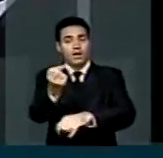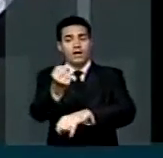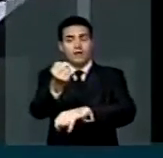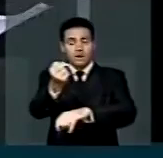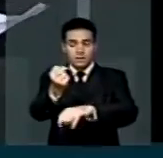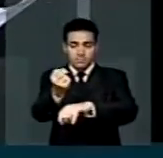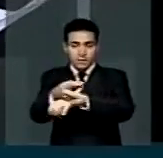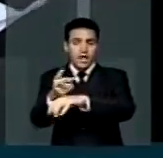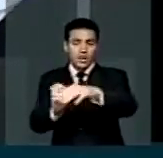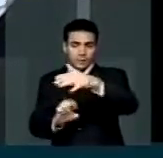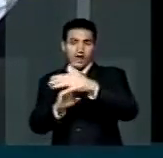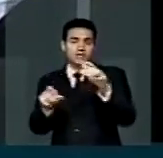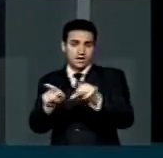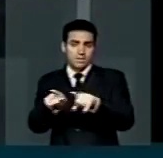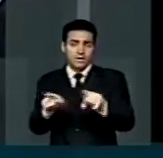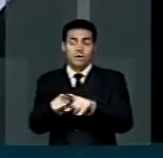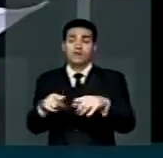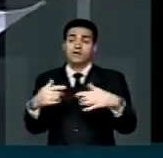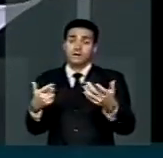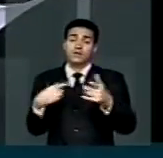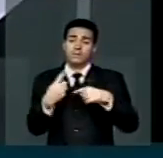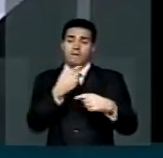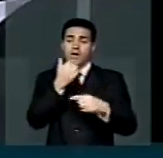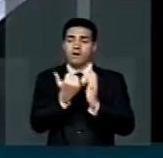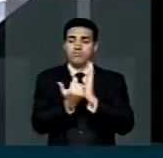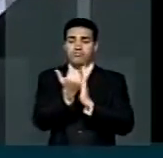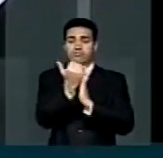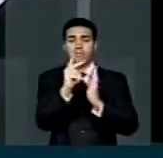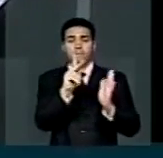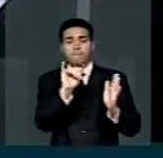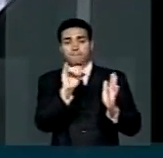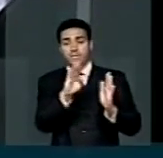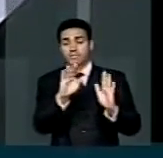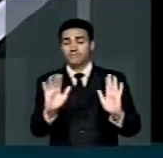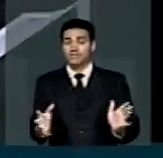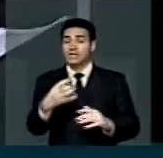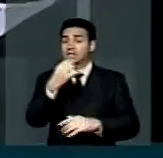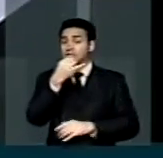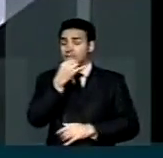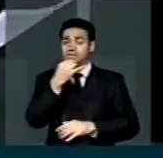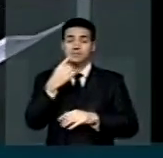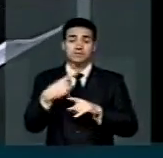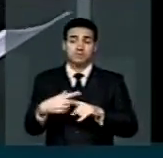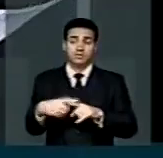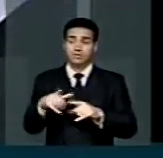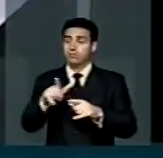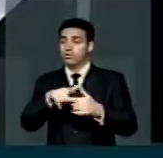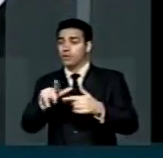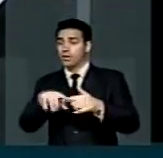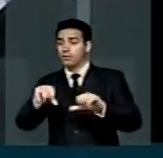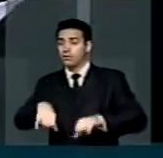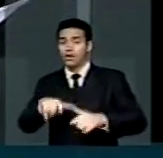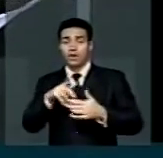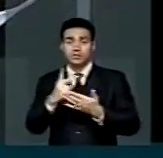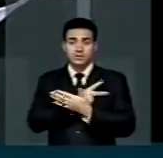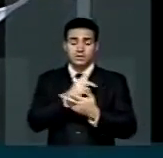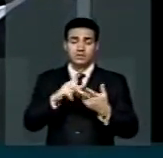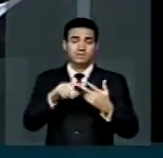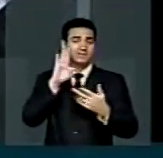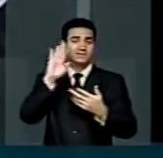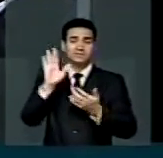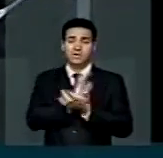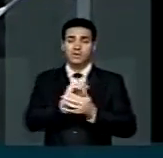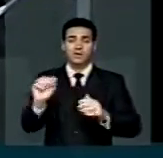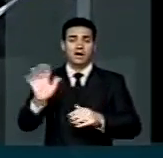vocês, possam fazer com que nós possamos melhorar o nosso PIB. Infelizmente, em virtude desses gargalos, principalmente